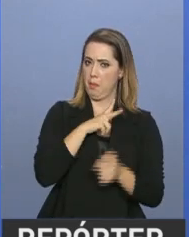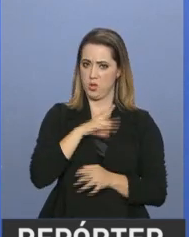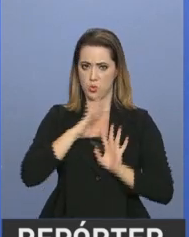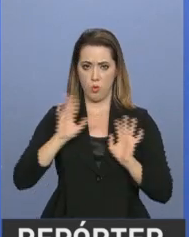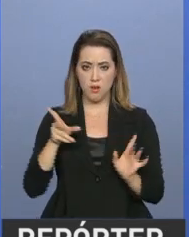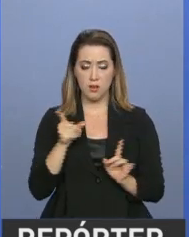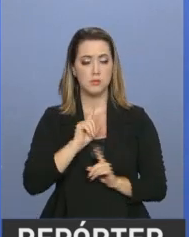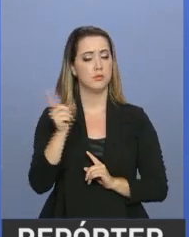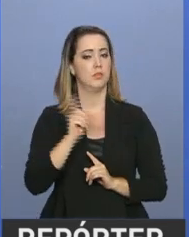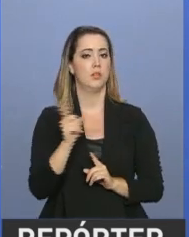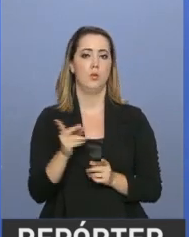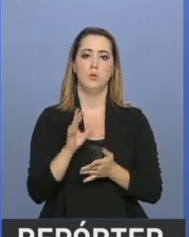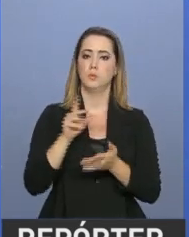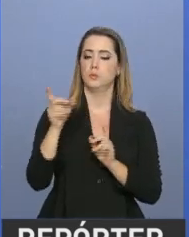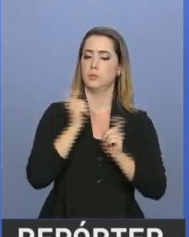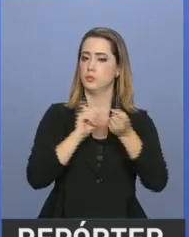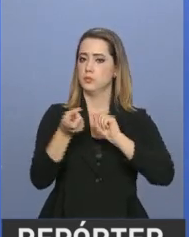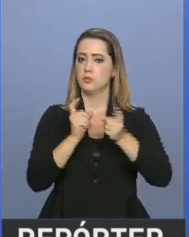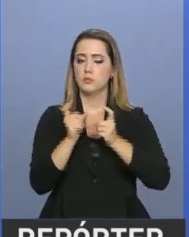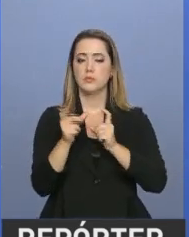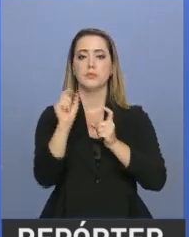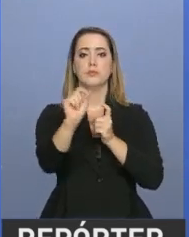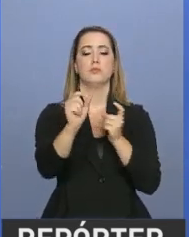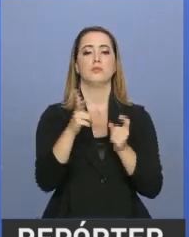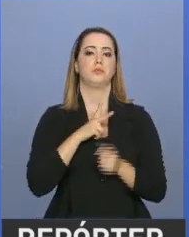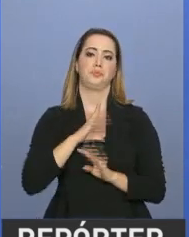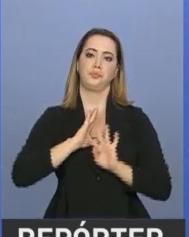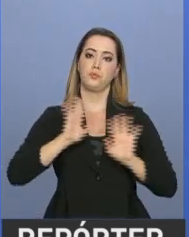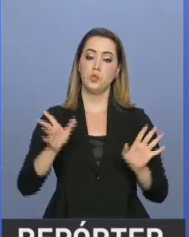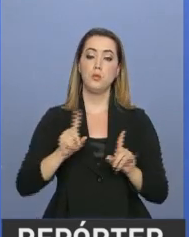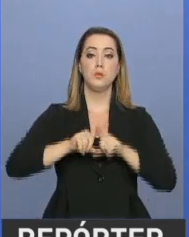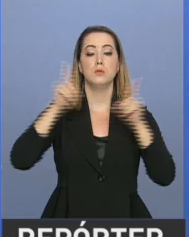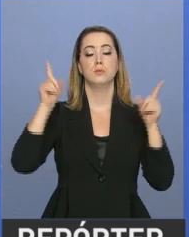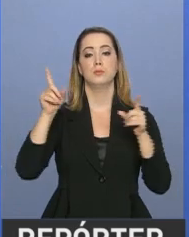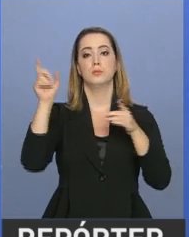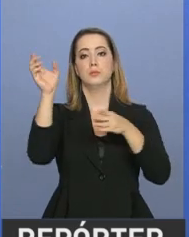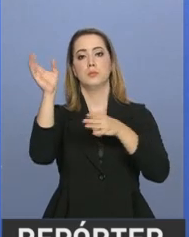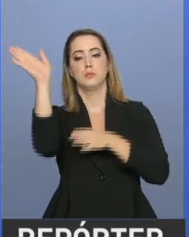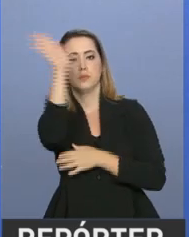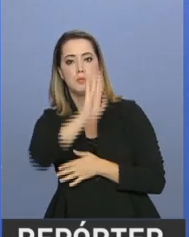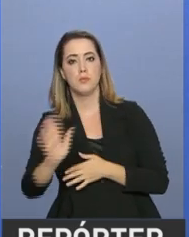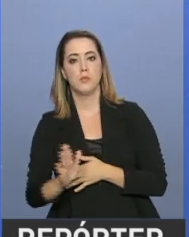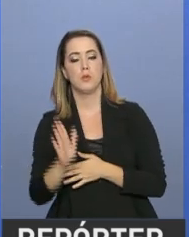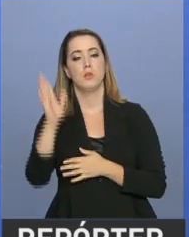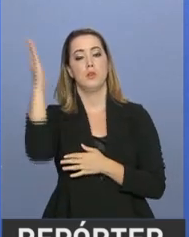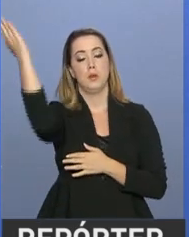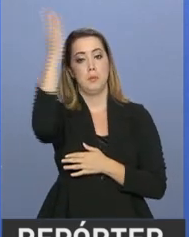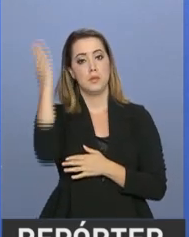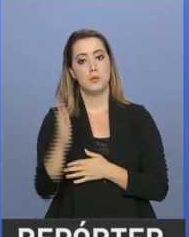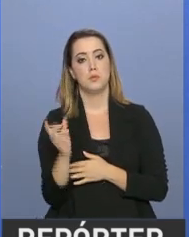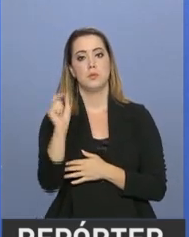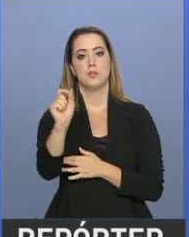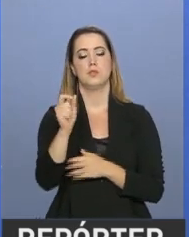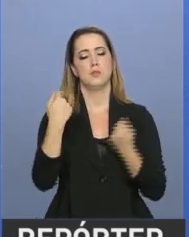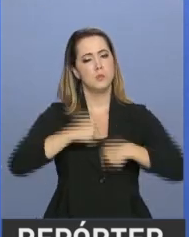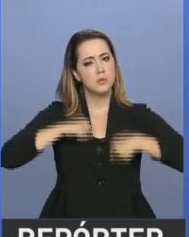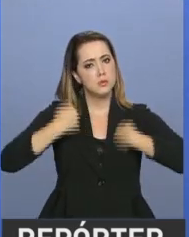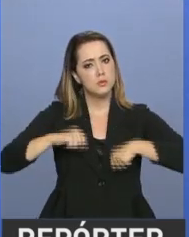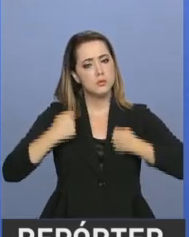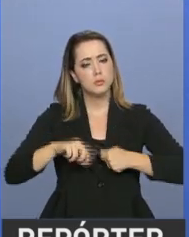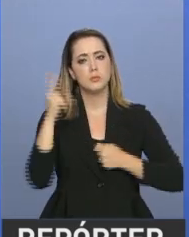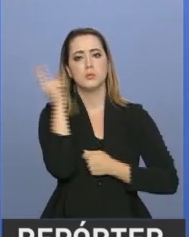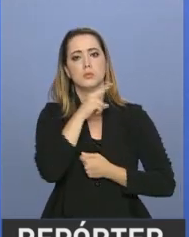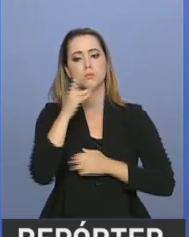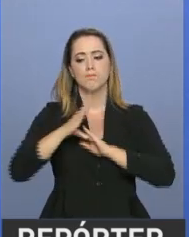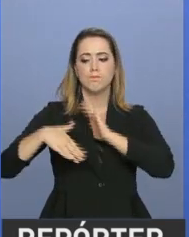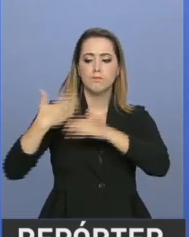administração em particular mas no estado como um todo na nação algo perene que